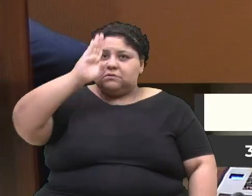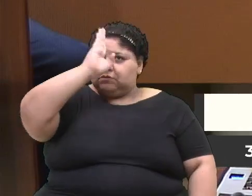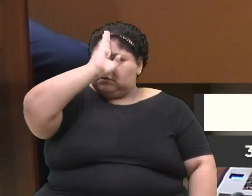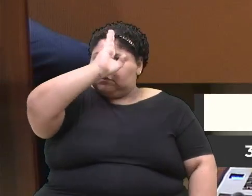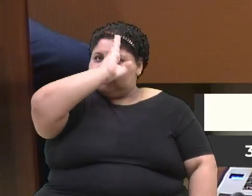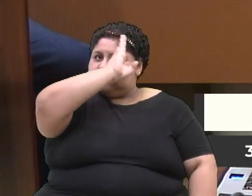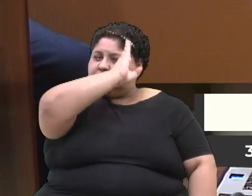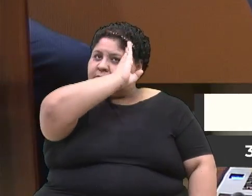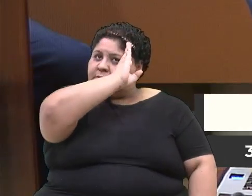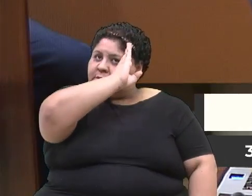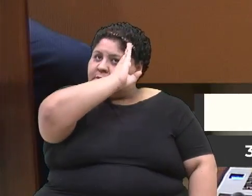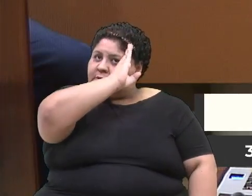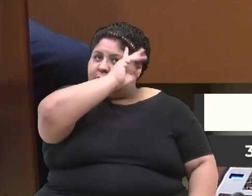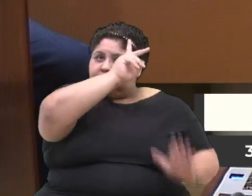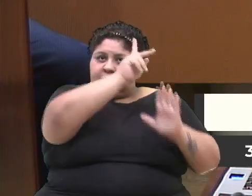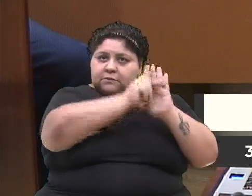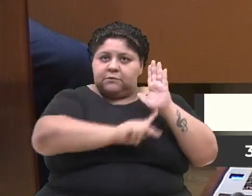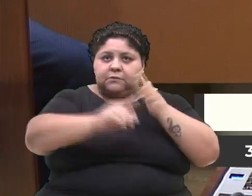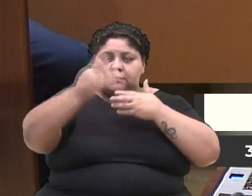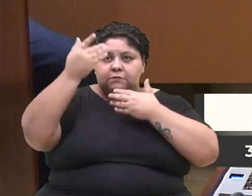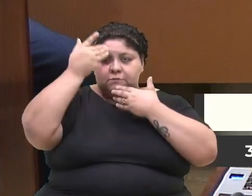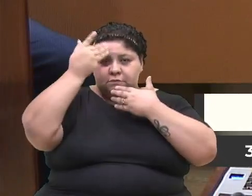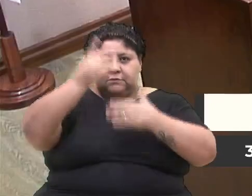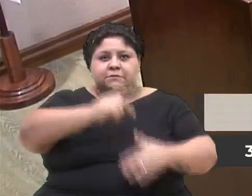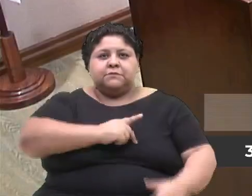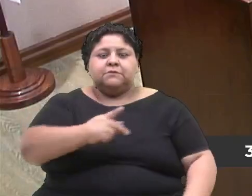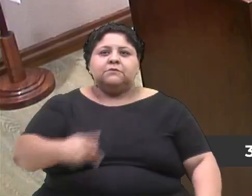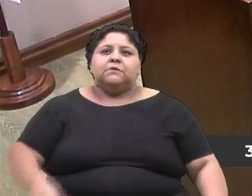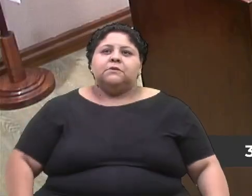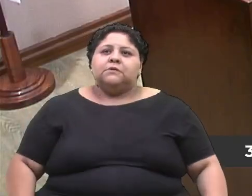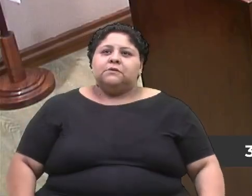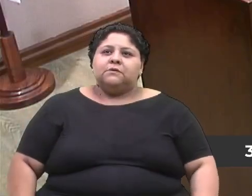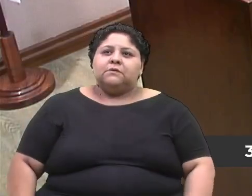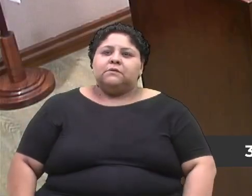Bressan por esse projeto. Obrigada, senhor presidente. Obrigado.